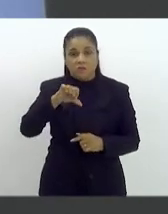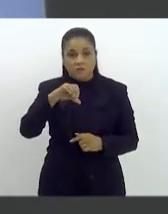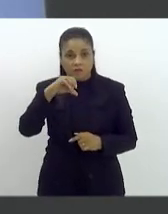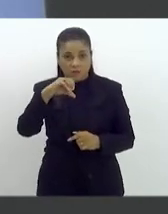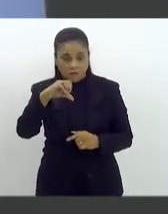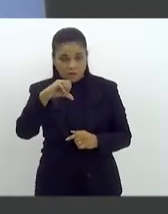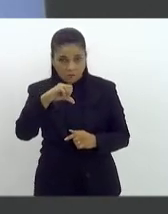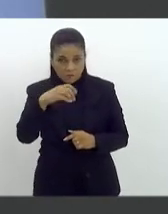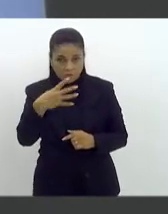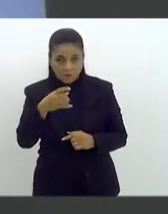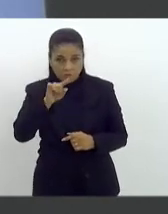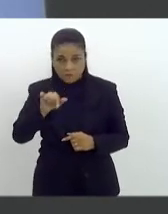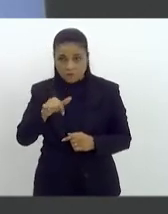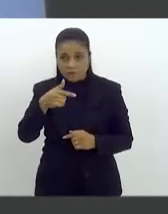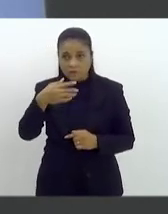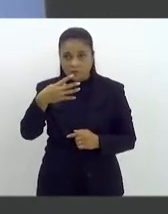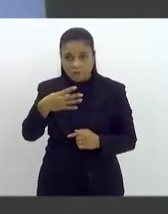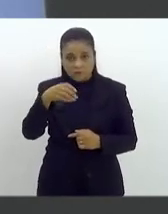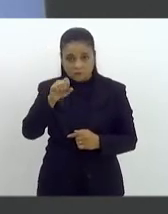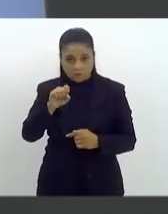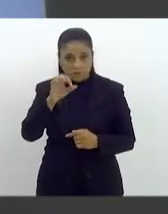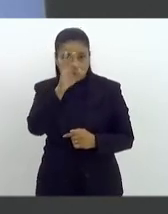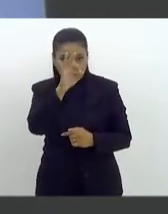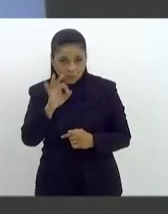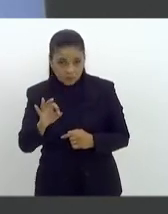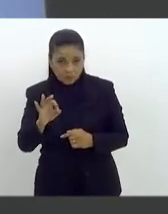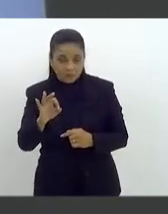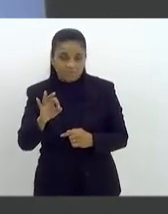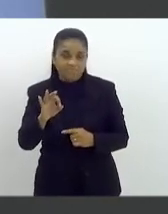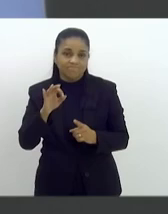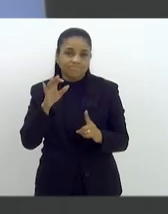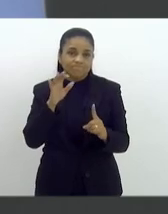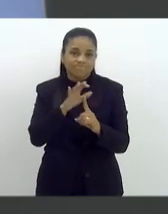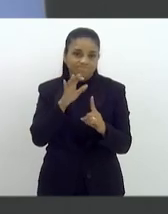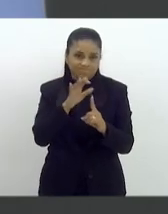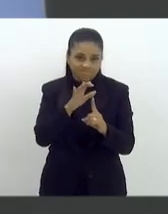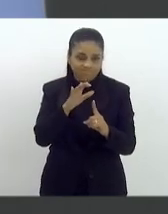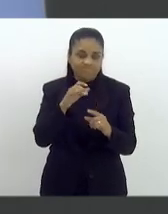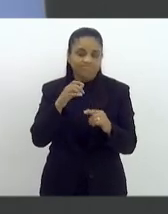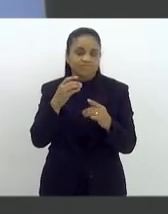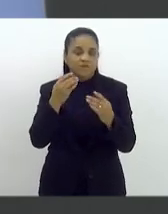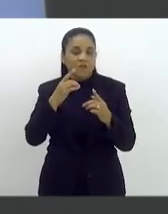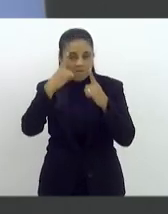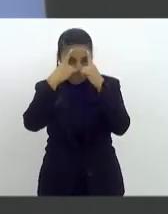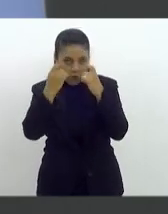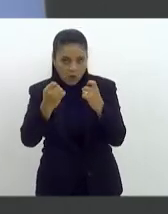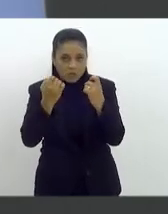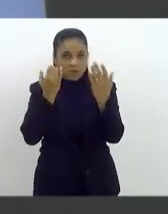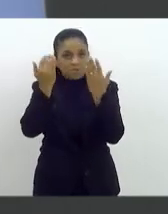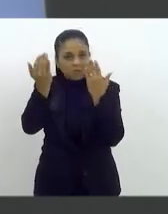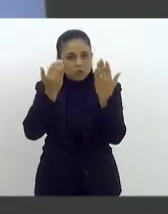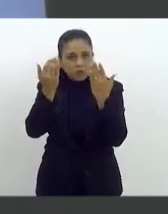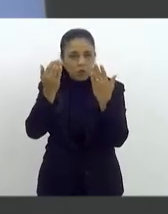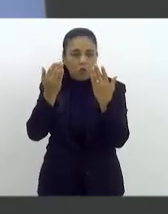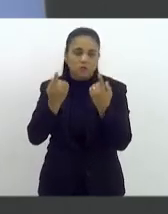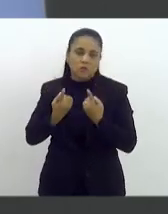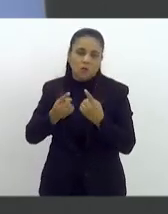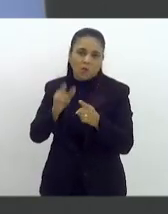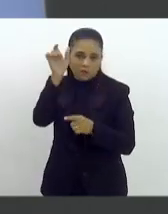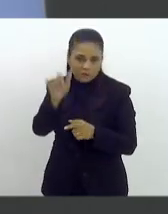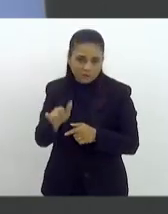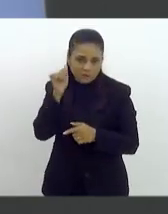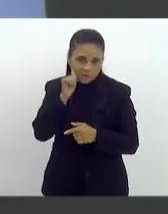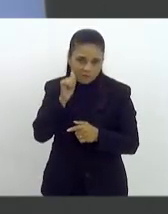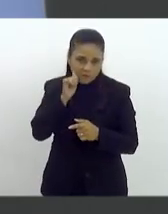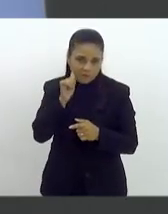psicológica e ali embaixo então a gente chama atenção para a maior concentração né na própria proporção da violência